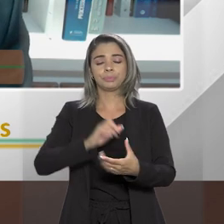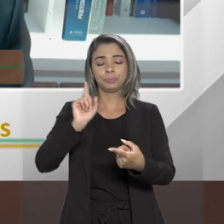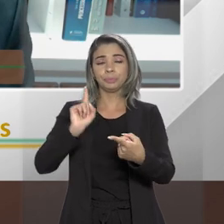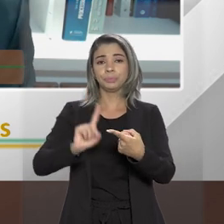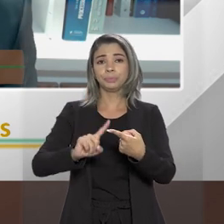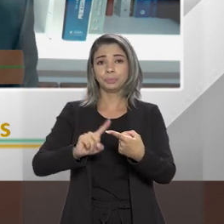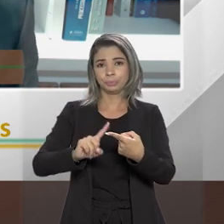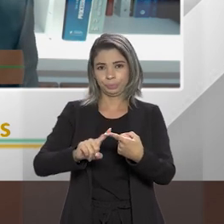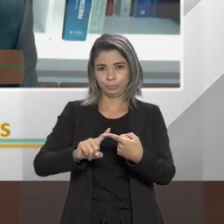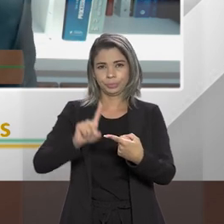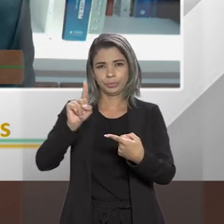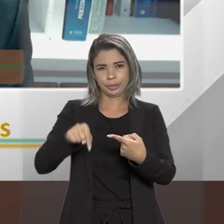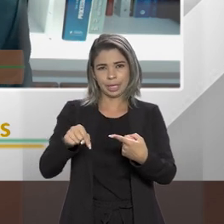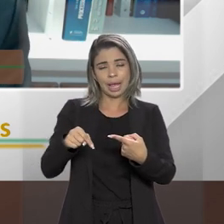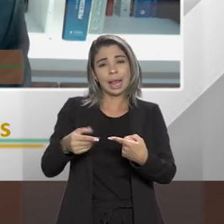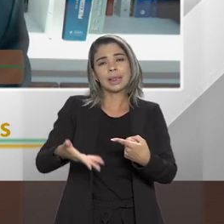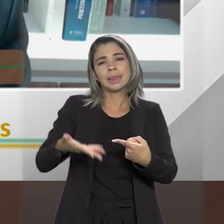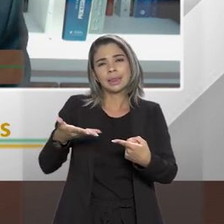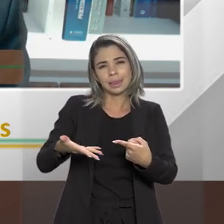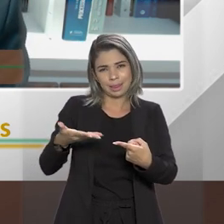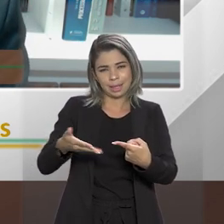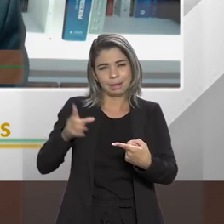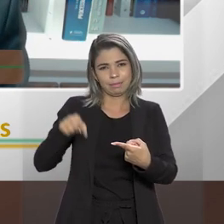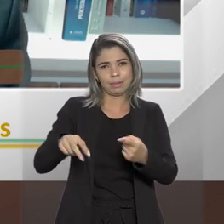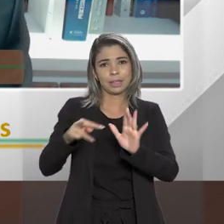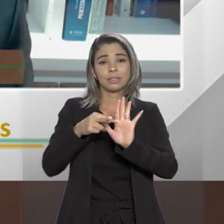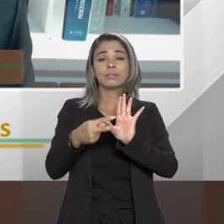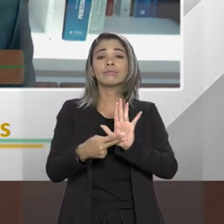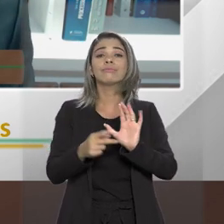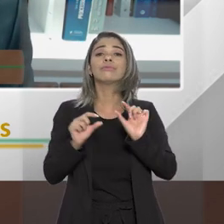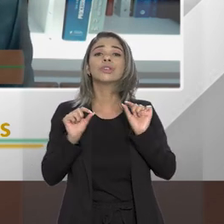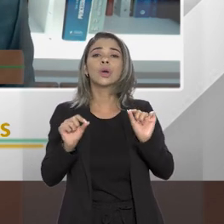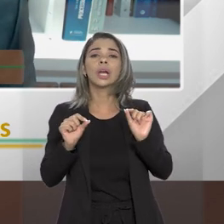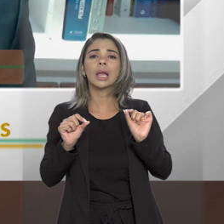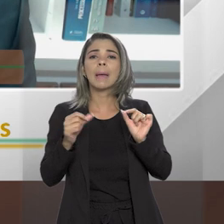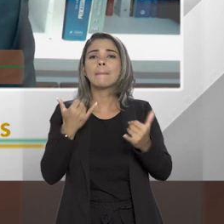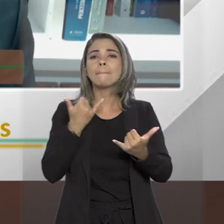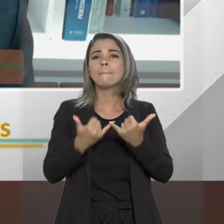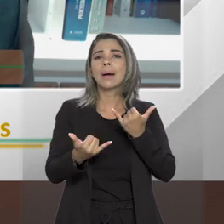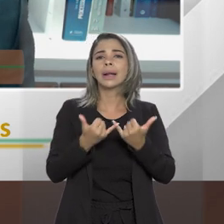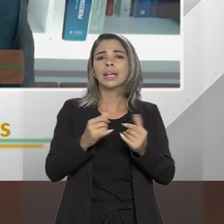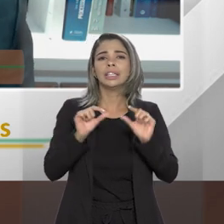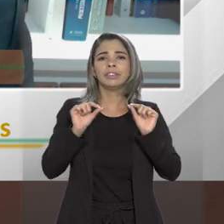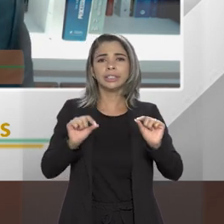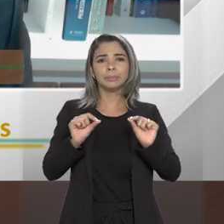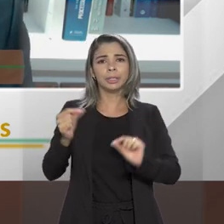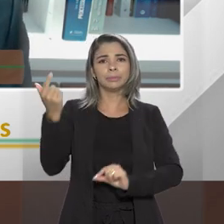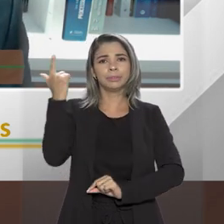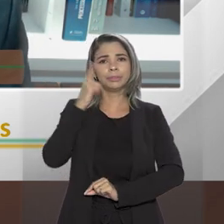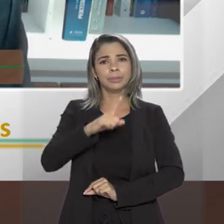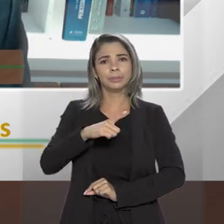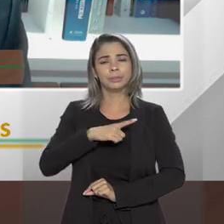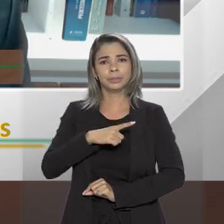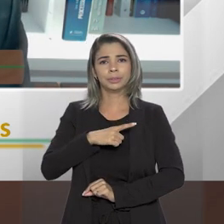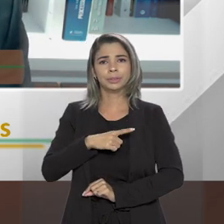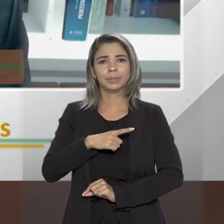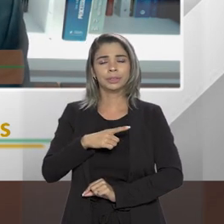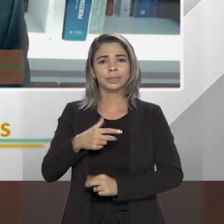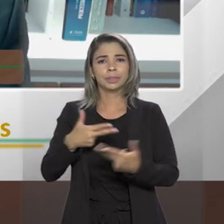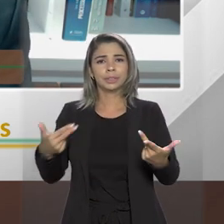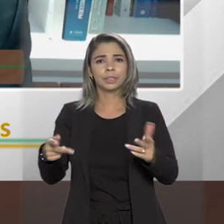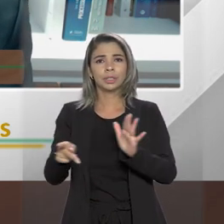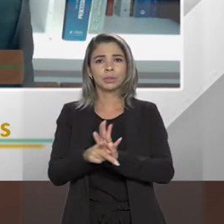vamos dizer assim, um nível mais brando, nós teríamos, na verdade, o que me parece não uma desjudicialização propriamente dita, mas